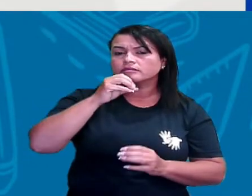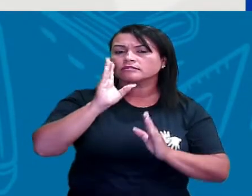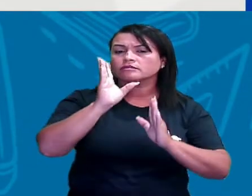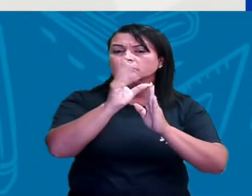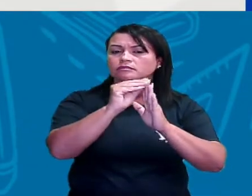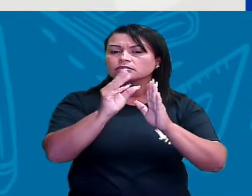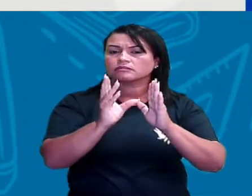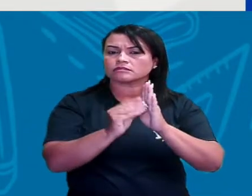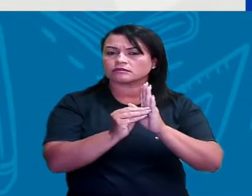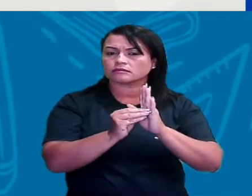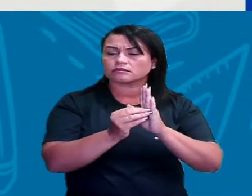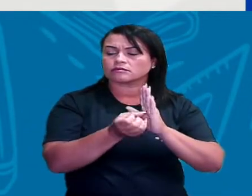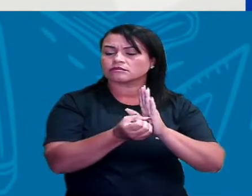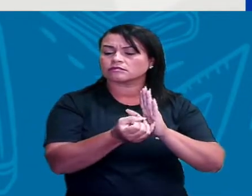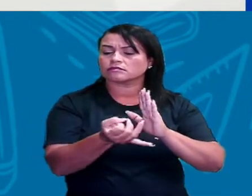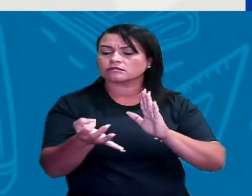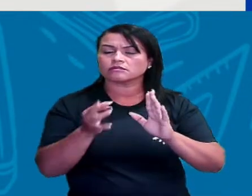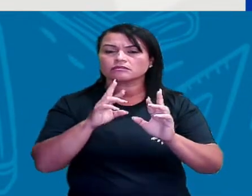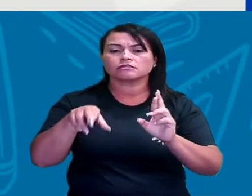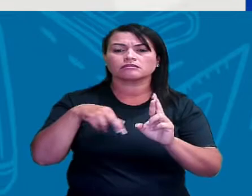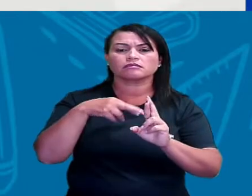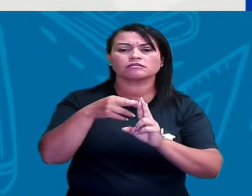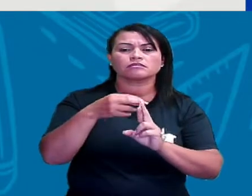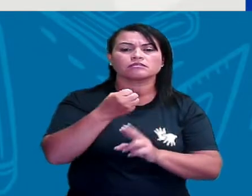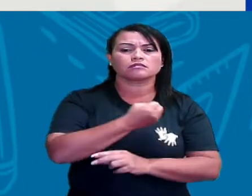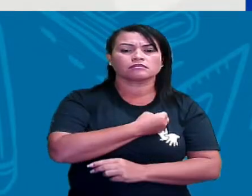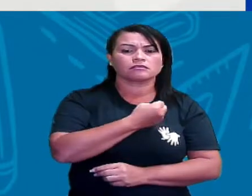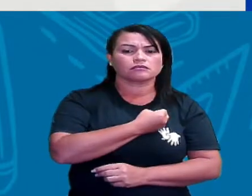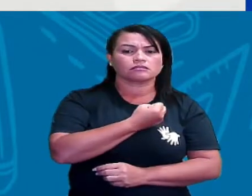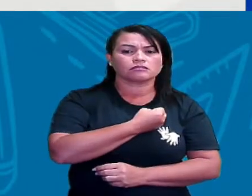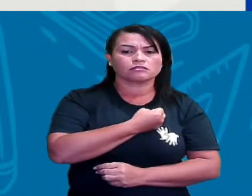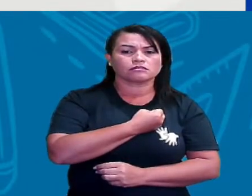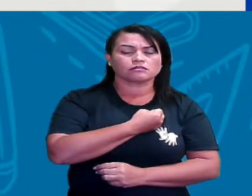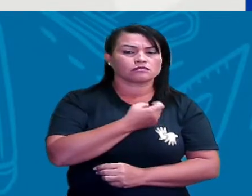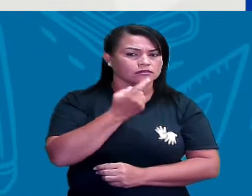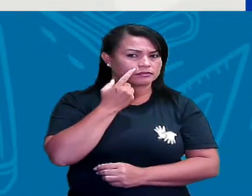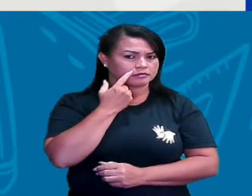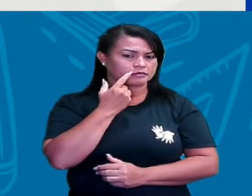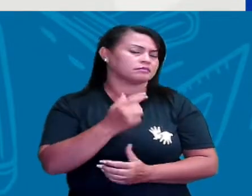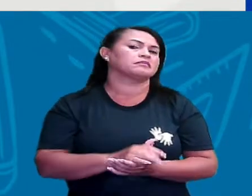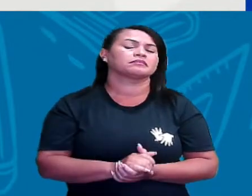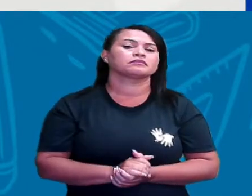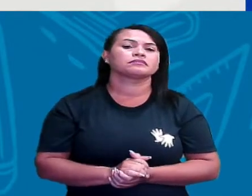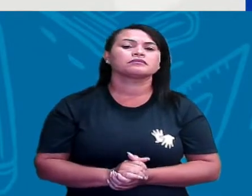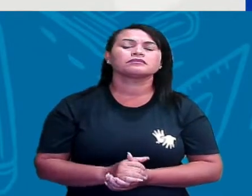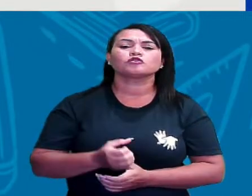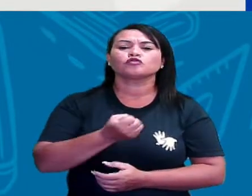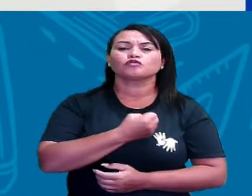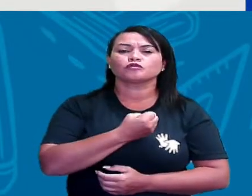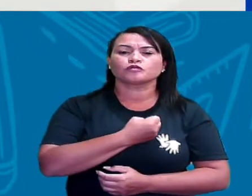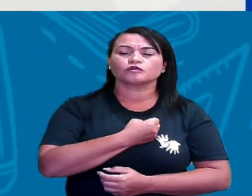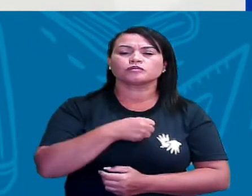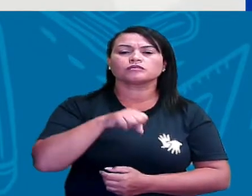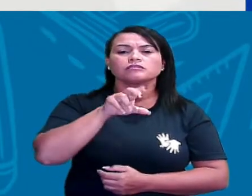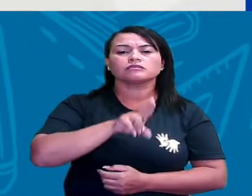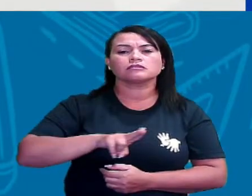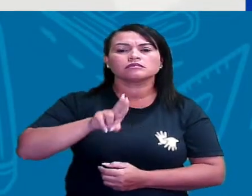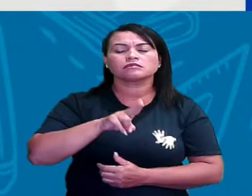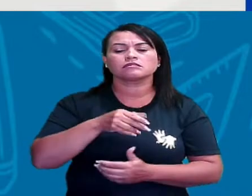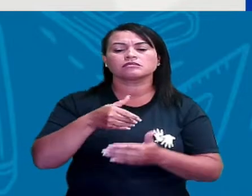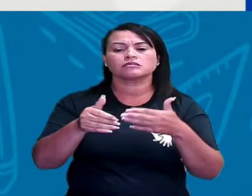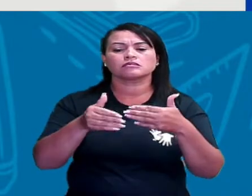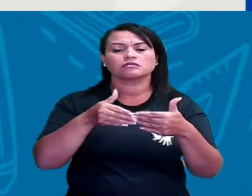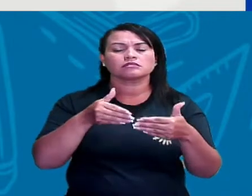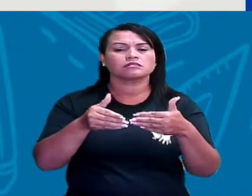números, utilizamos inicialmente a memorização para identificar os 10 termos numéricos que são usados para formar qualquer